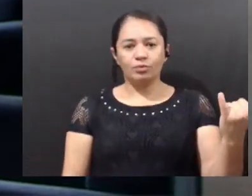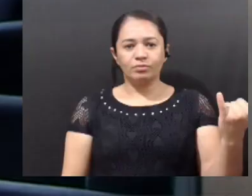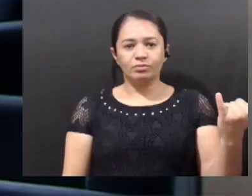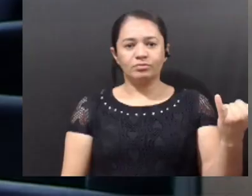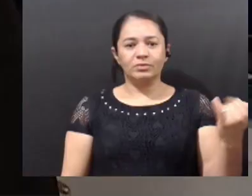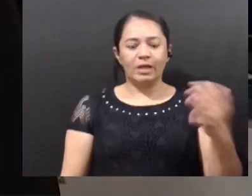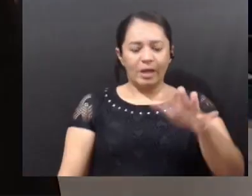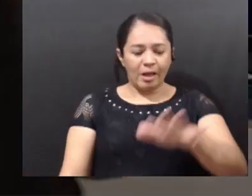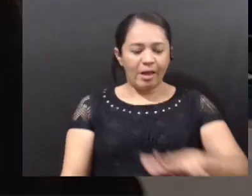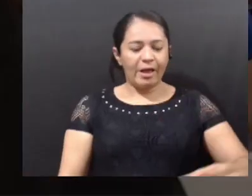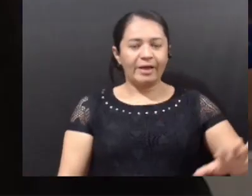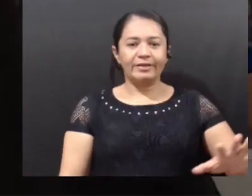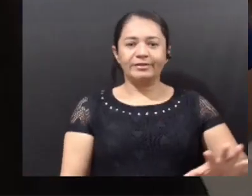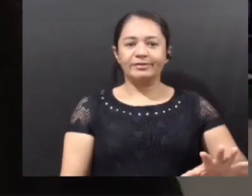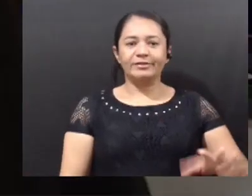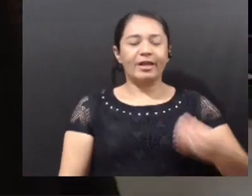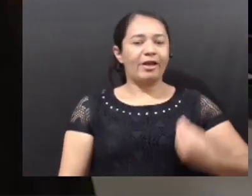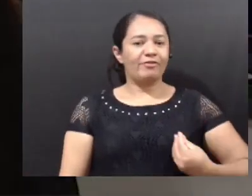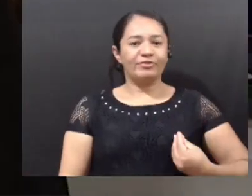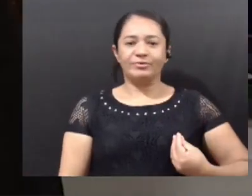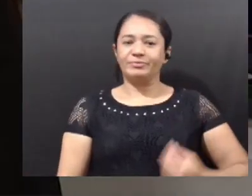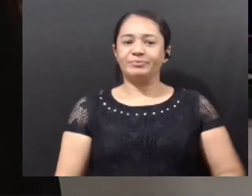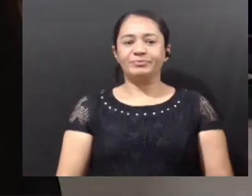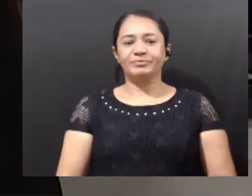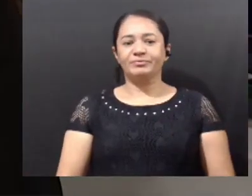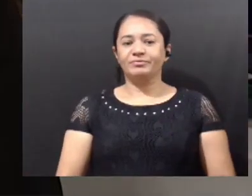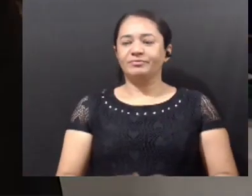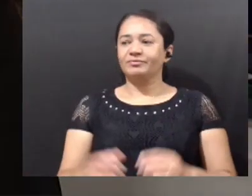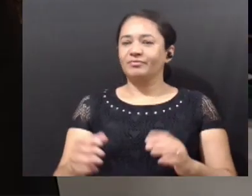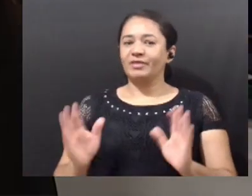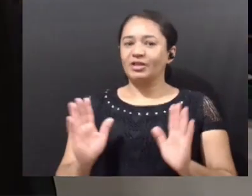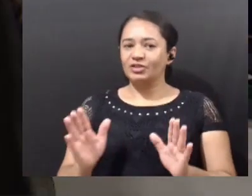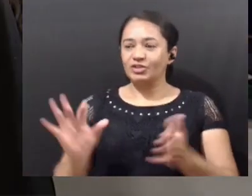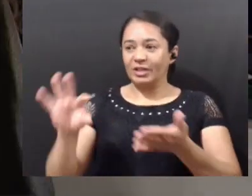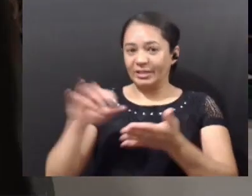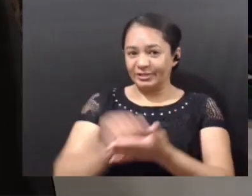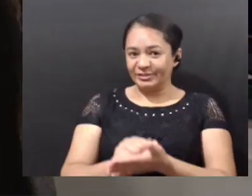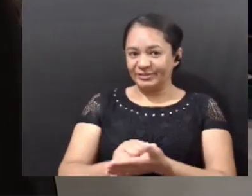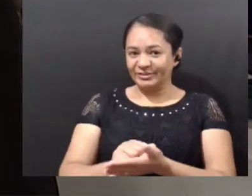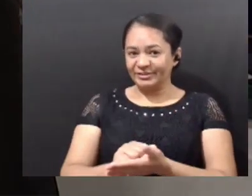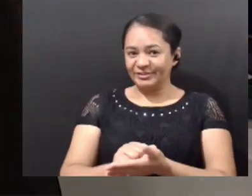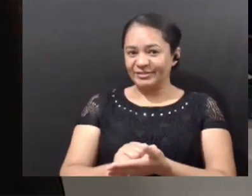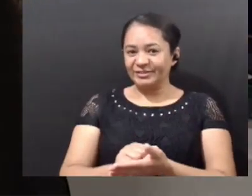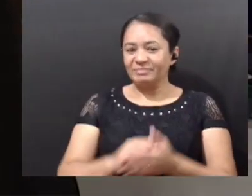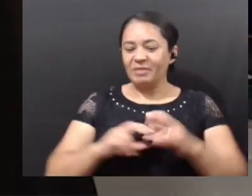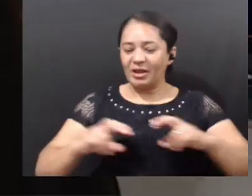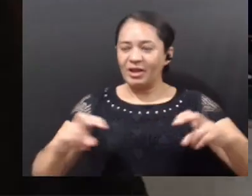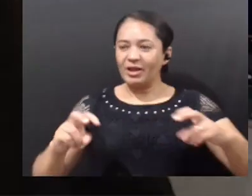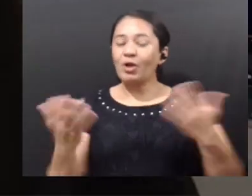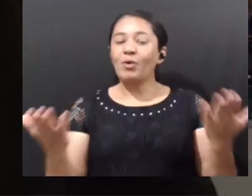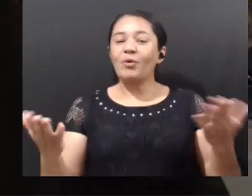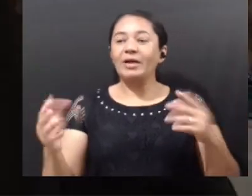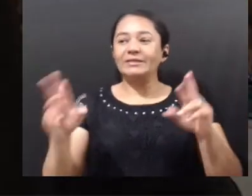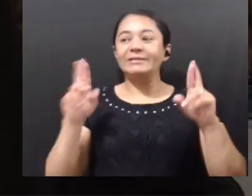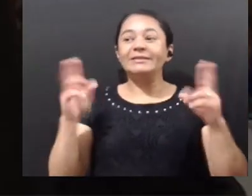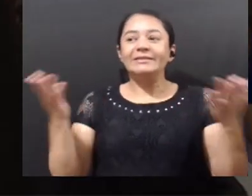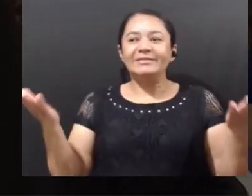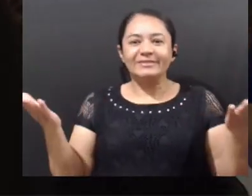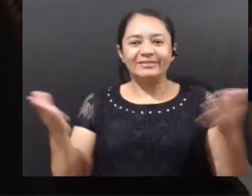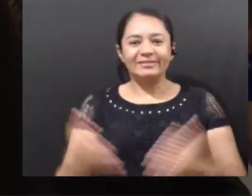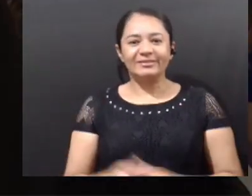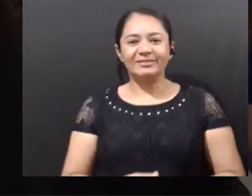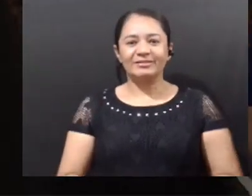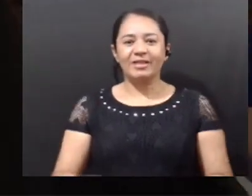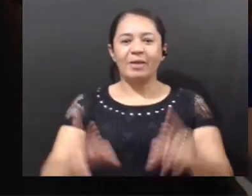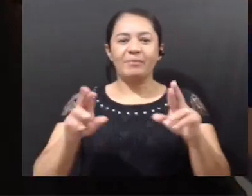vida do negócio, né? Acabou de fazer a inscrição para a rodada de negócios, quais são as expectativas? A expectativa é gerar